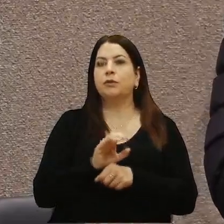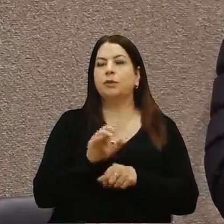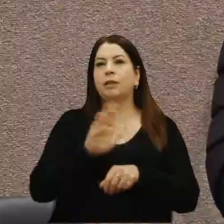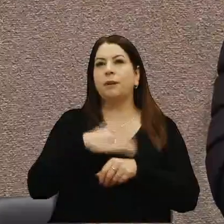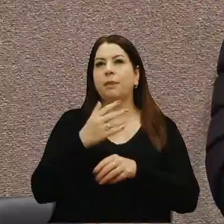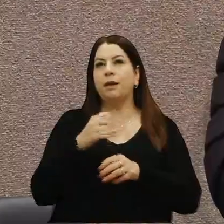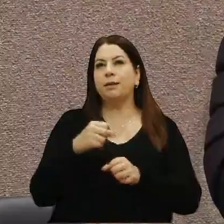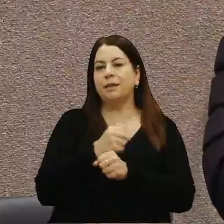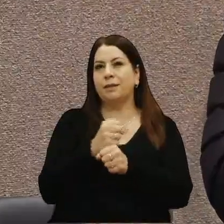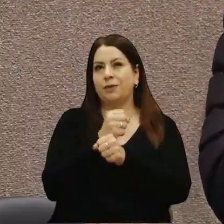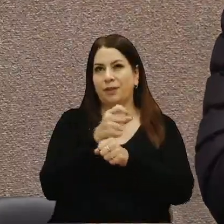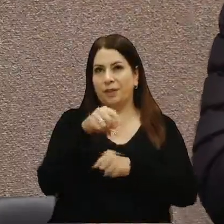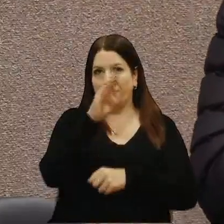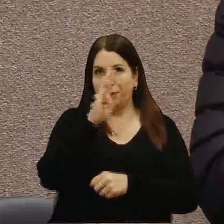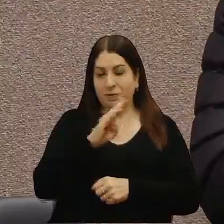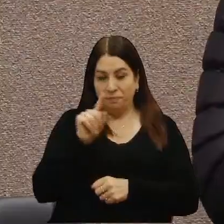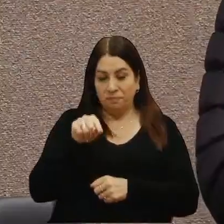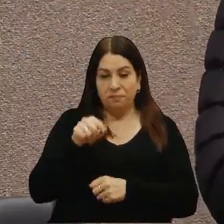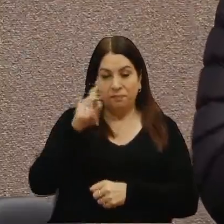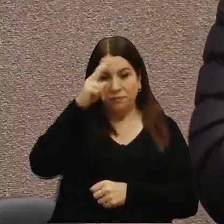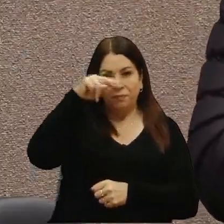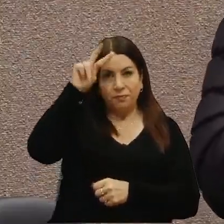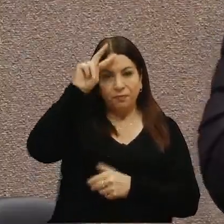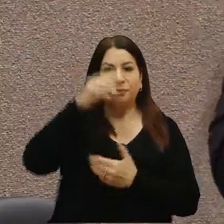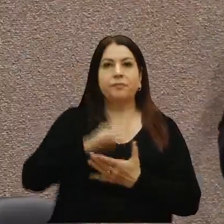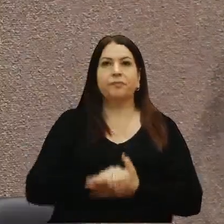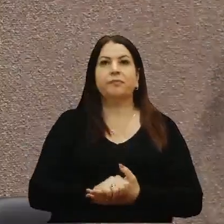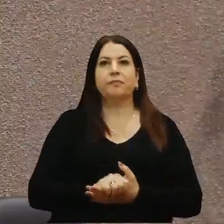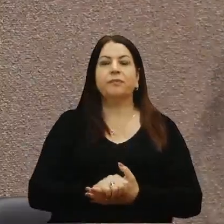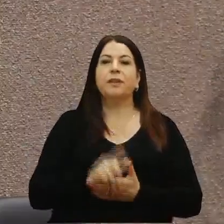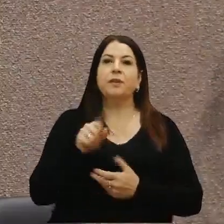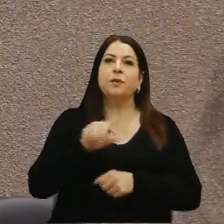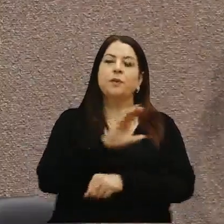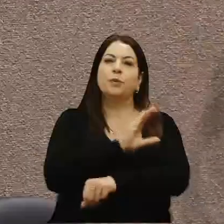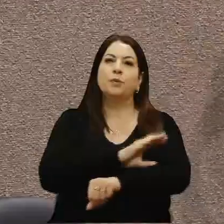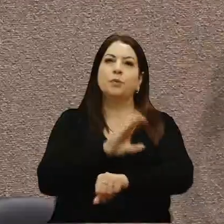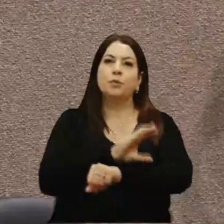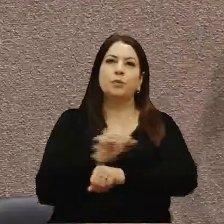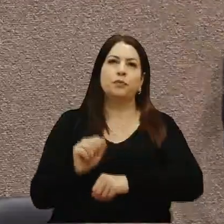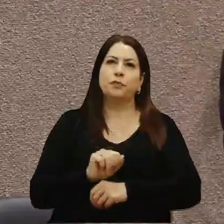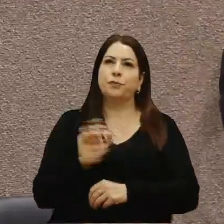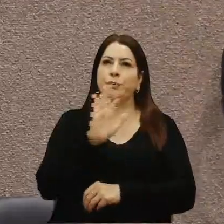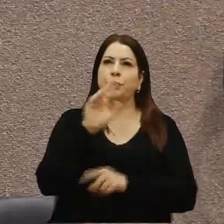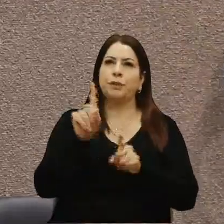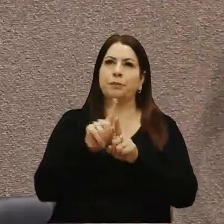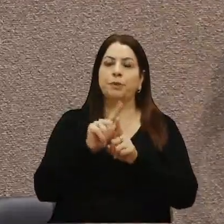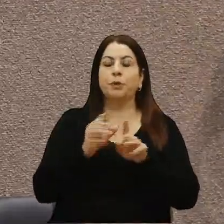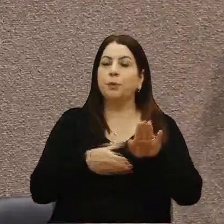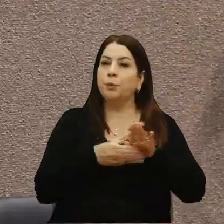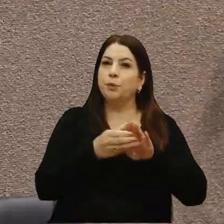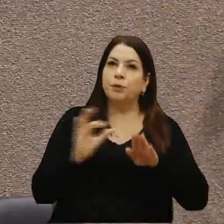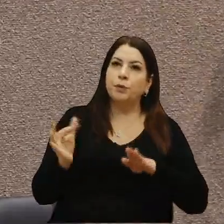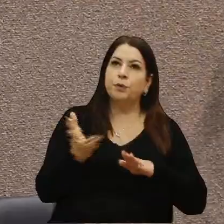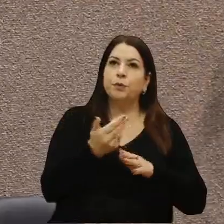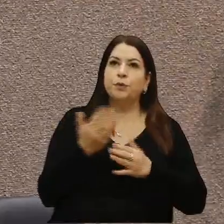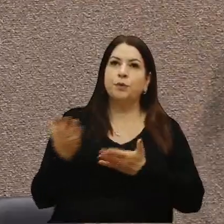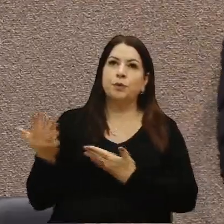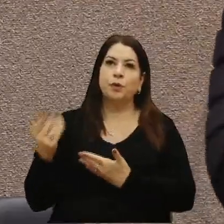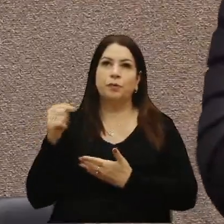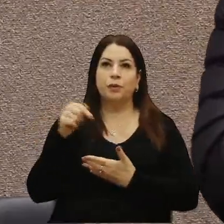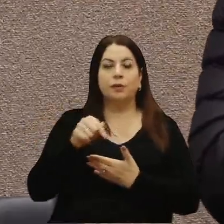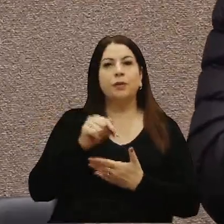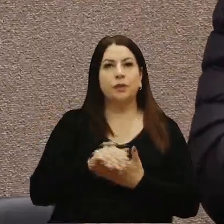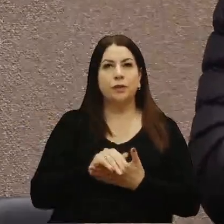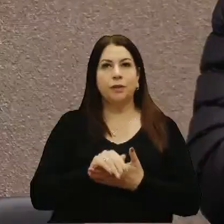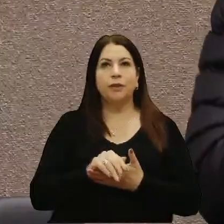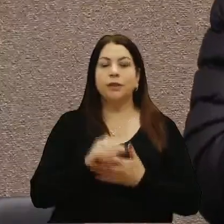Brasil. Confere, vereador Edson da Rosa. Então, é um curso muito valoroso, que inclusive eu aconselho a todos os jovens que estão aqui,